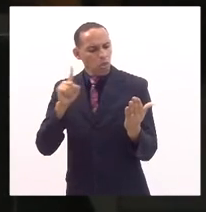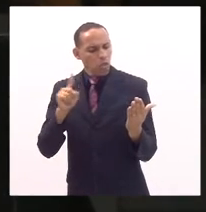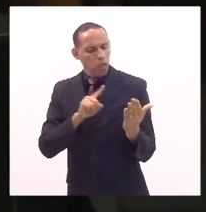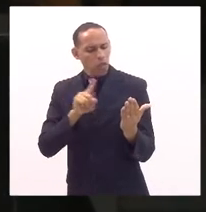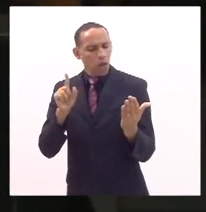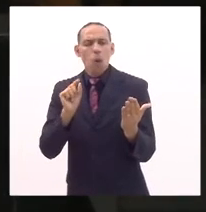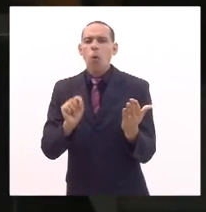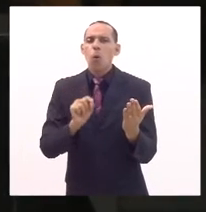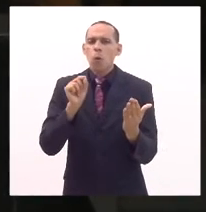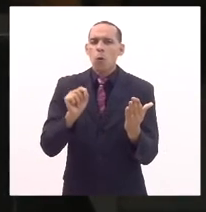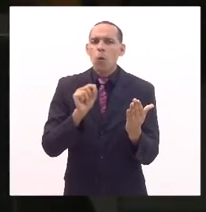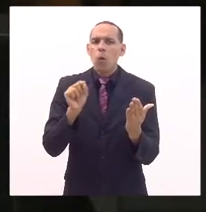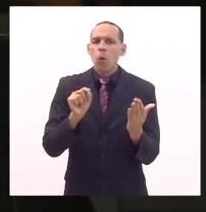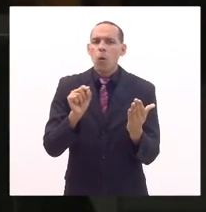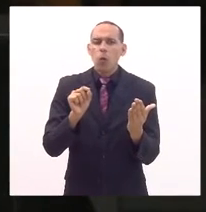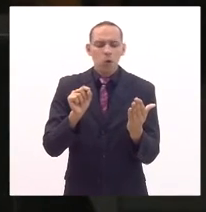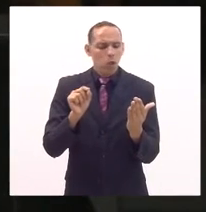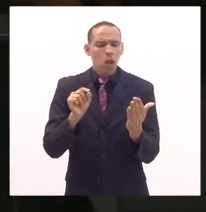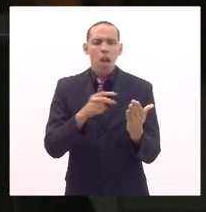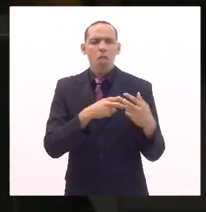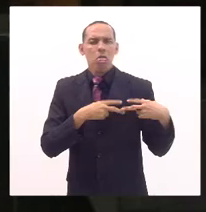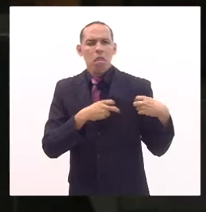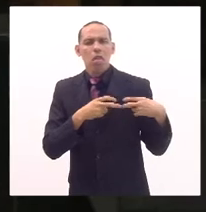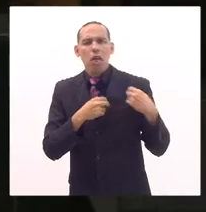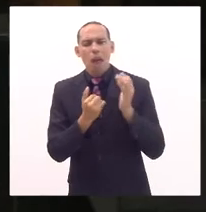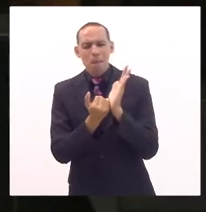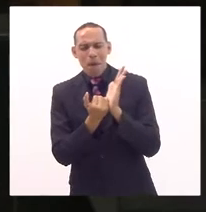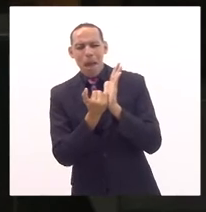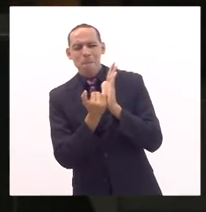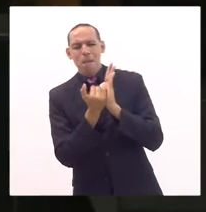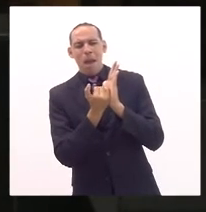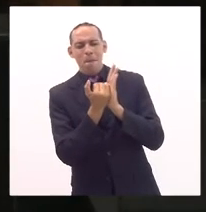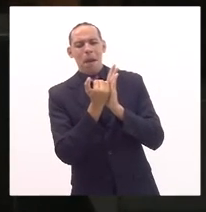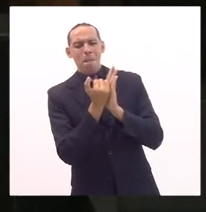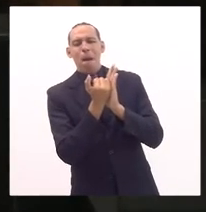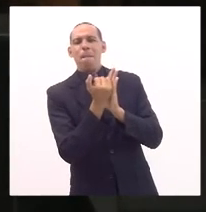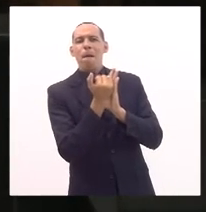um dos aumentos sucessivos da Petrobras reclama